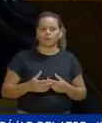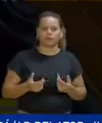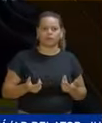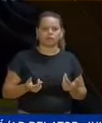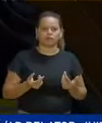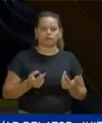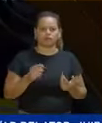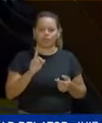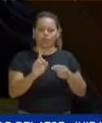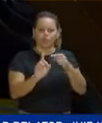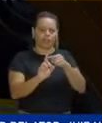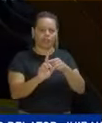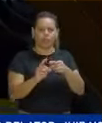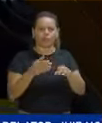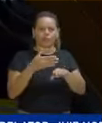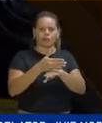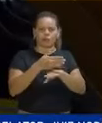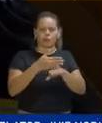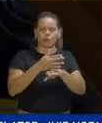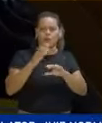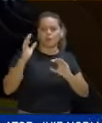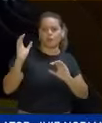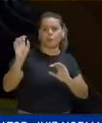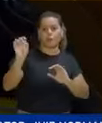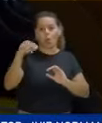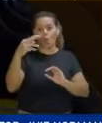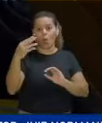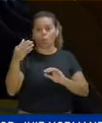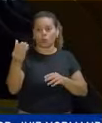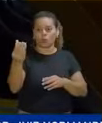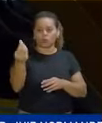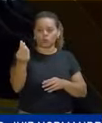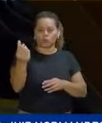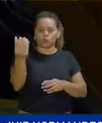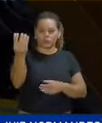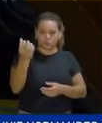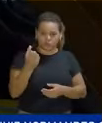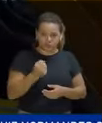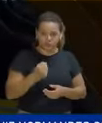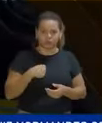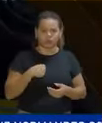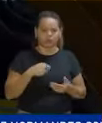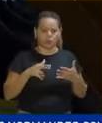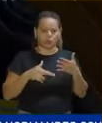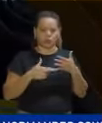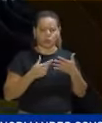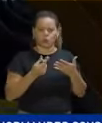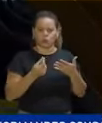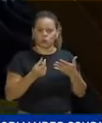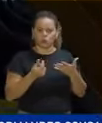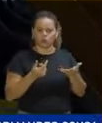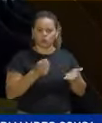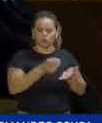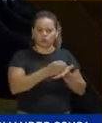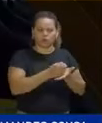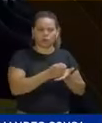teve conhecimento ou recebimento de recurso e nem de como foi gasto, justamente pela sua renúncia.